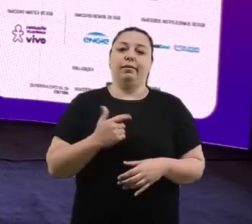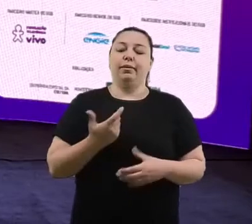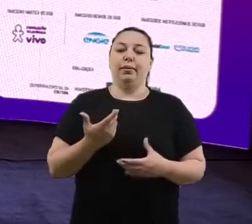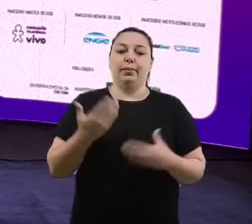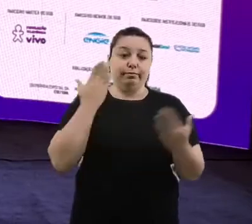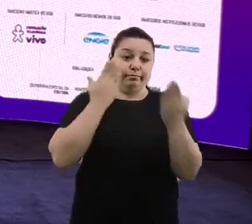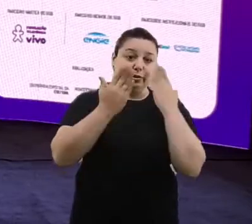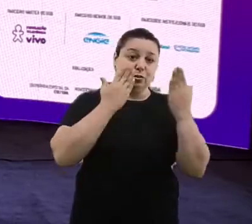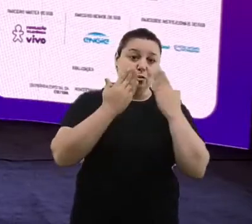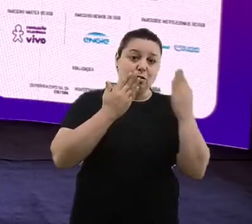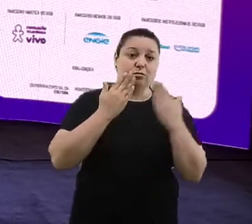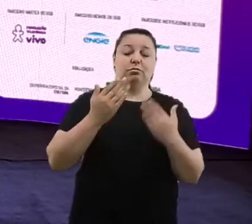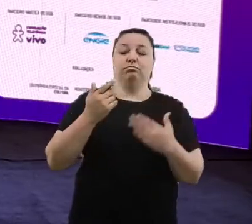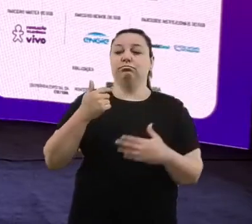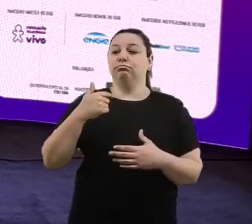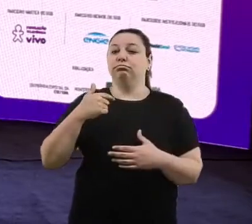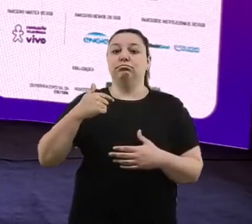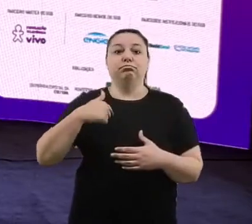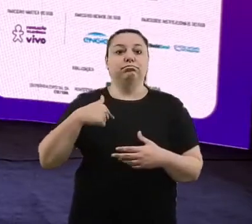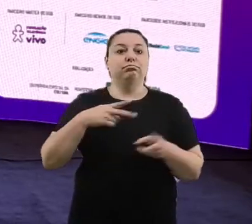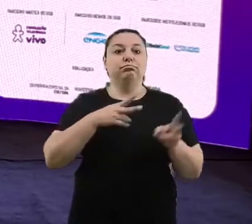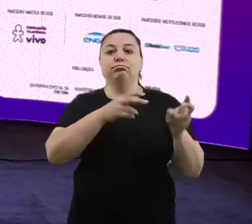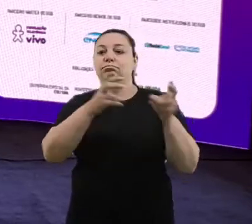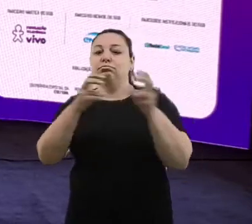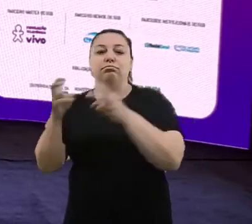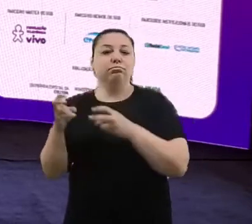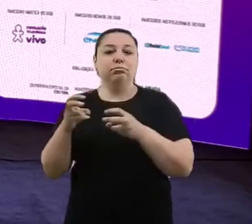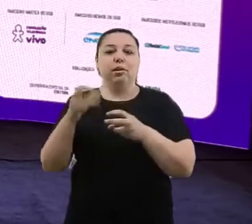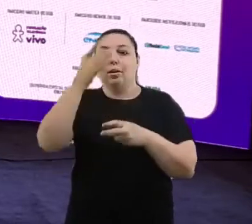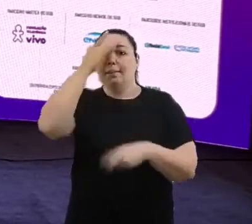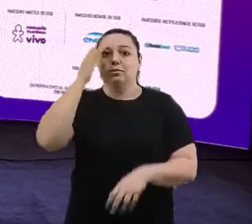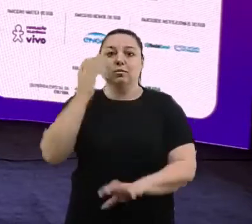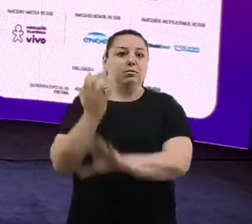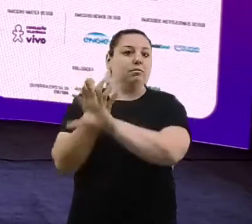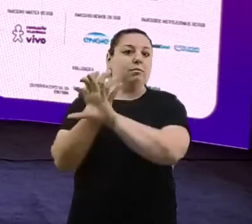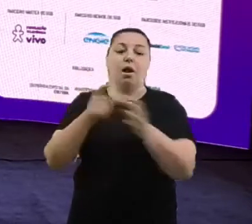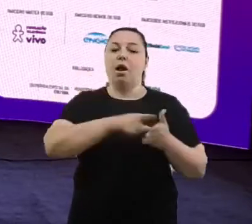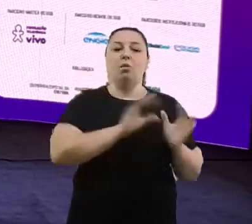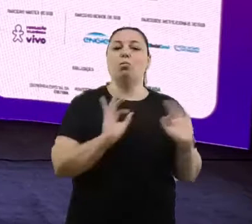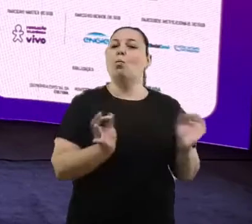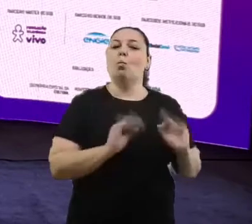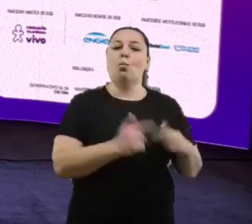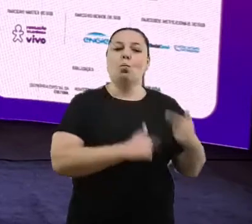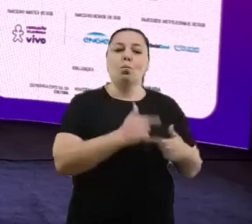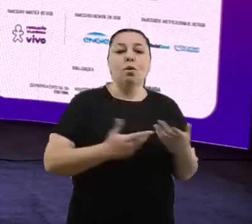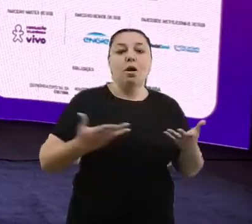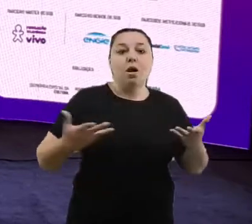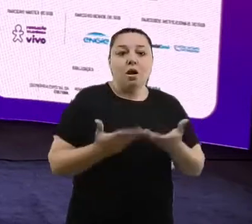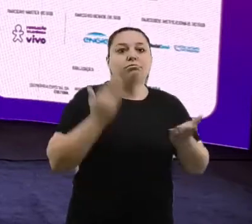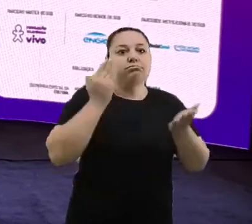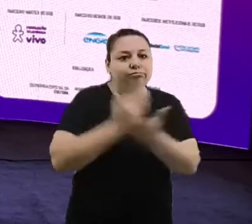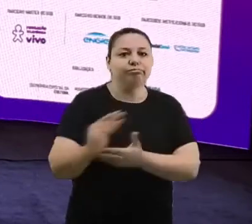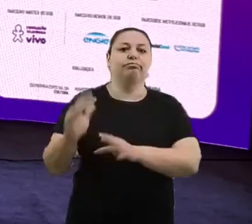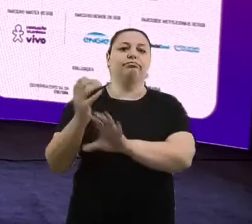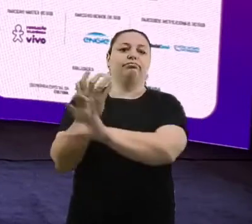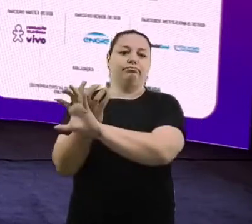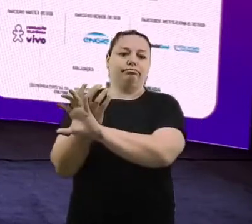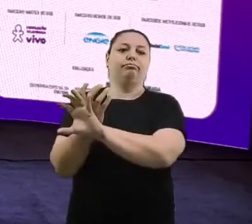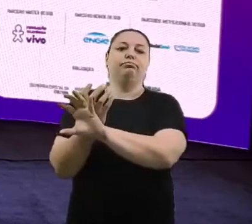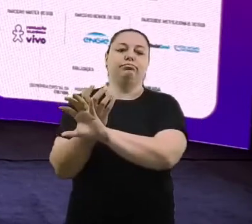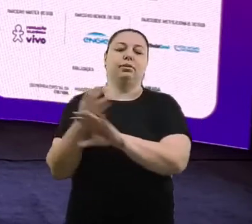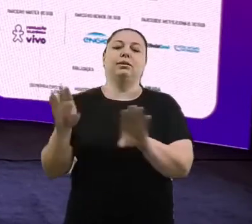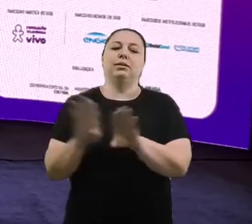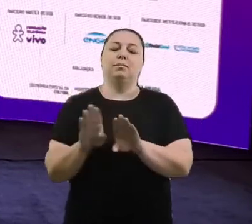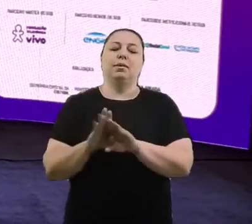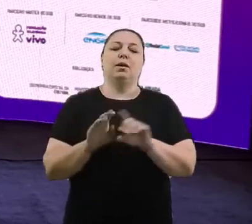de psicólogos, e quem nunca atendeu online está atendendo online. As plataformas no Brasil ganharam impulso. Nós temos plataformas,